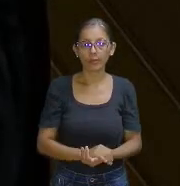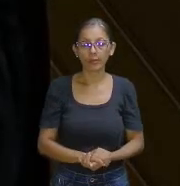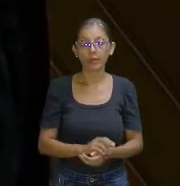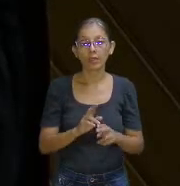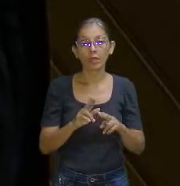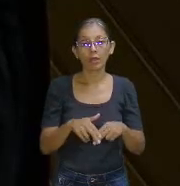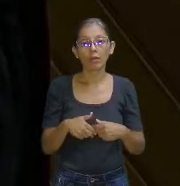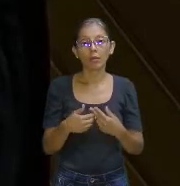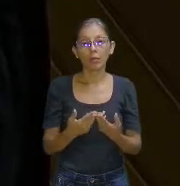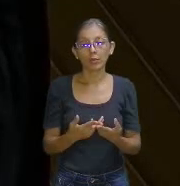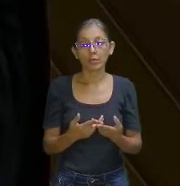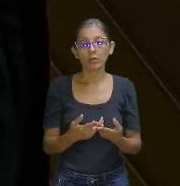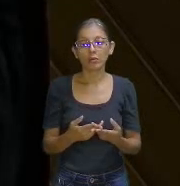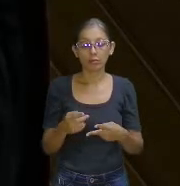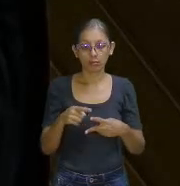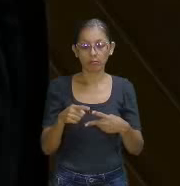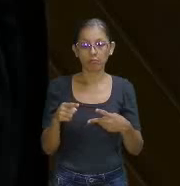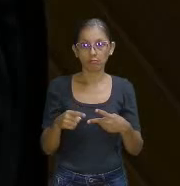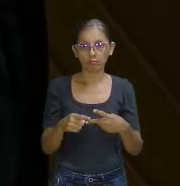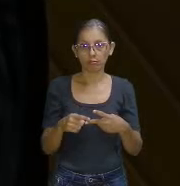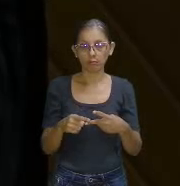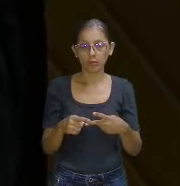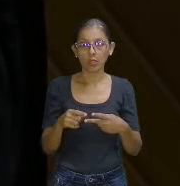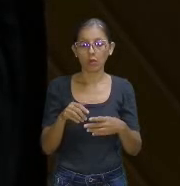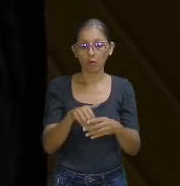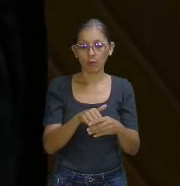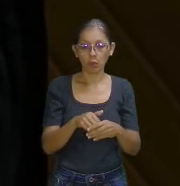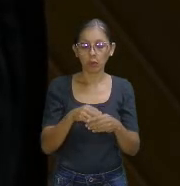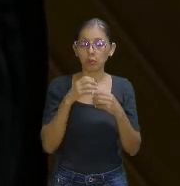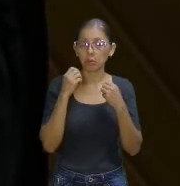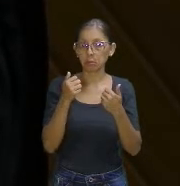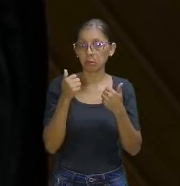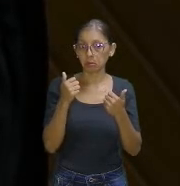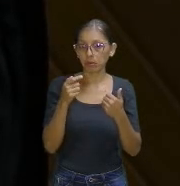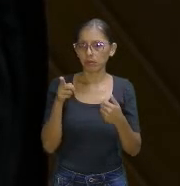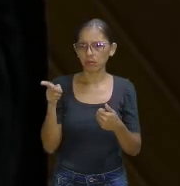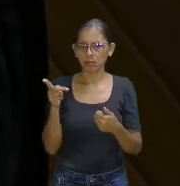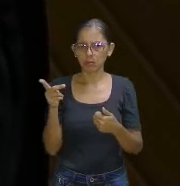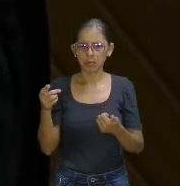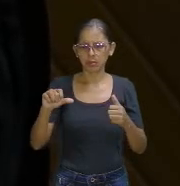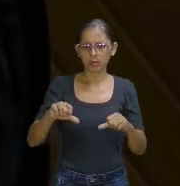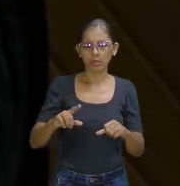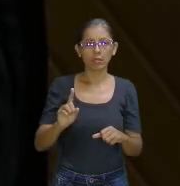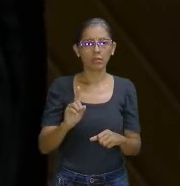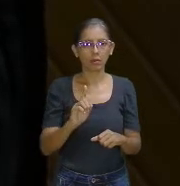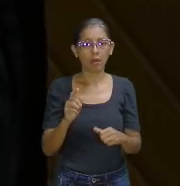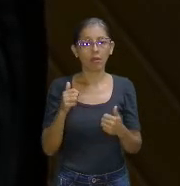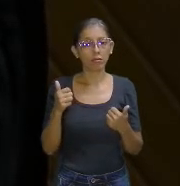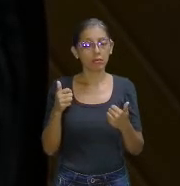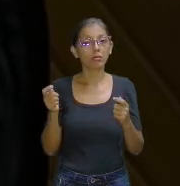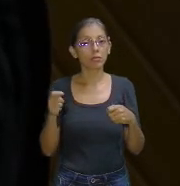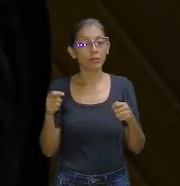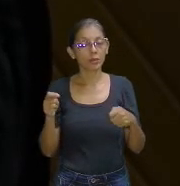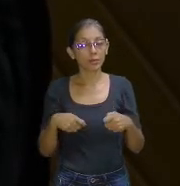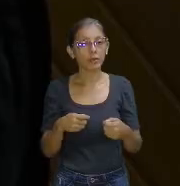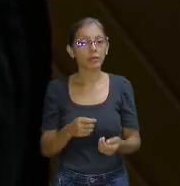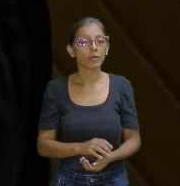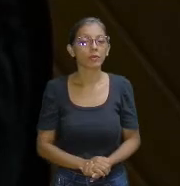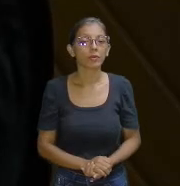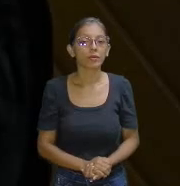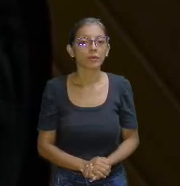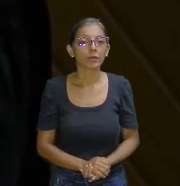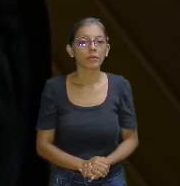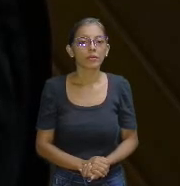considerada insignificante. Os recorrentes alegam, como segundo núcleo argumentativo,